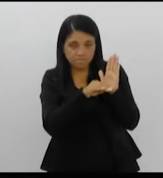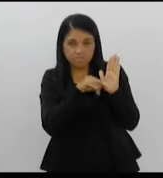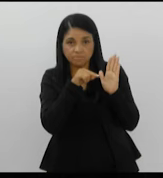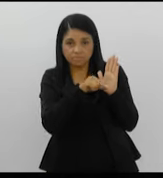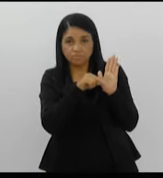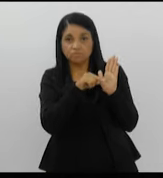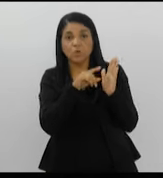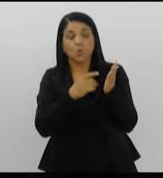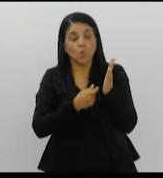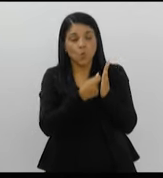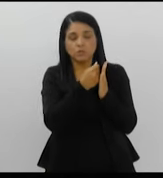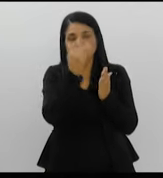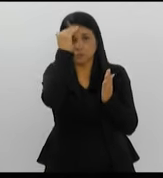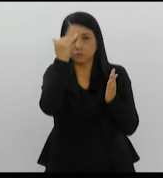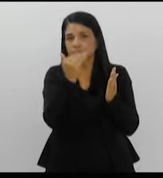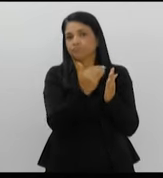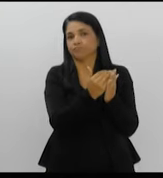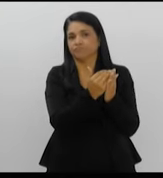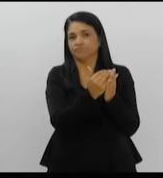é cumprido